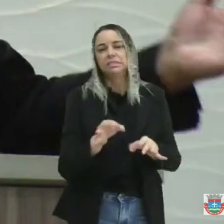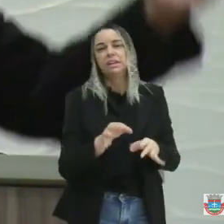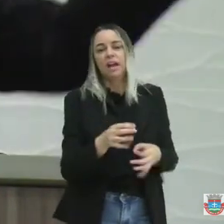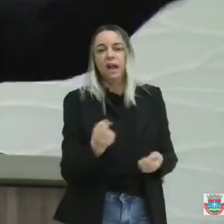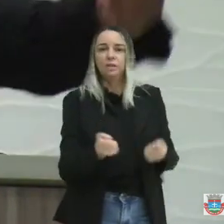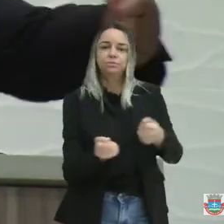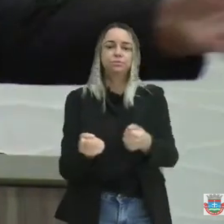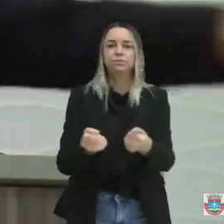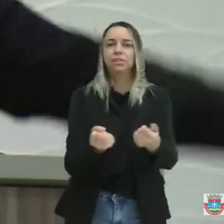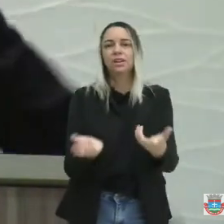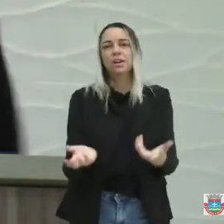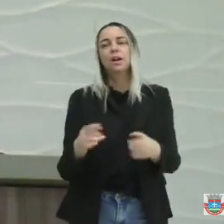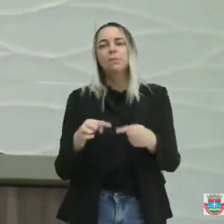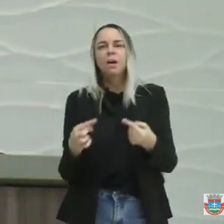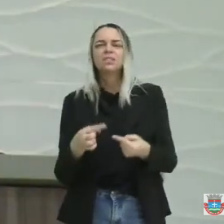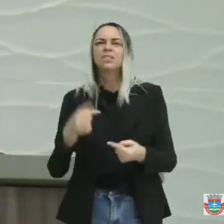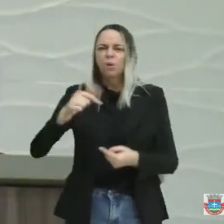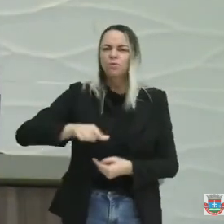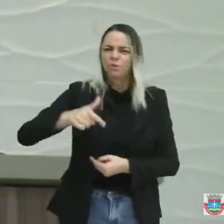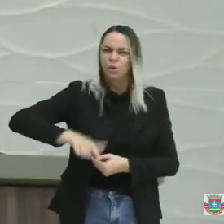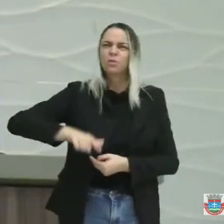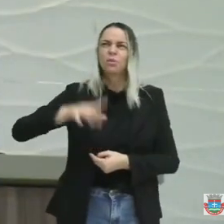coisa, que toda quarta-feira eu estou aqui cobrando.